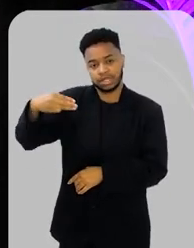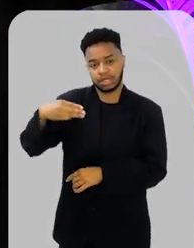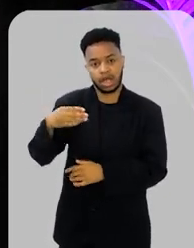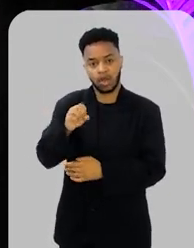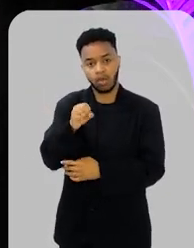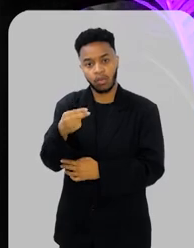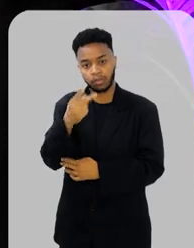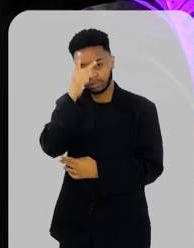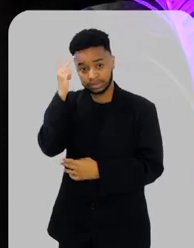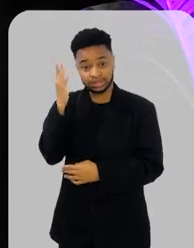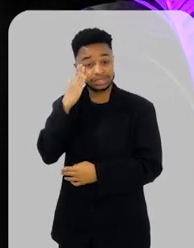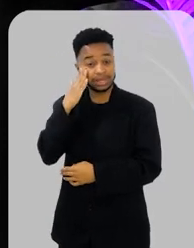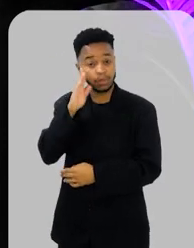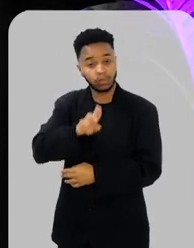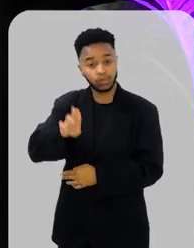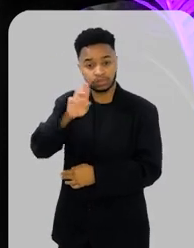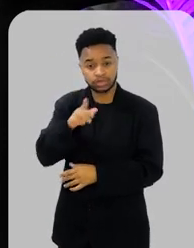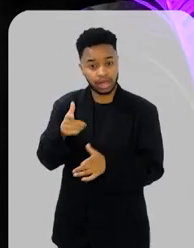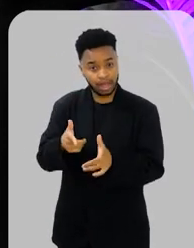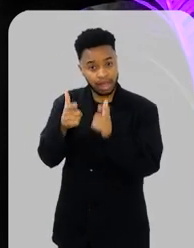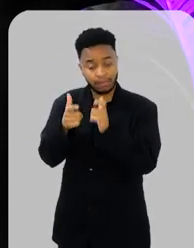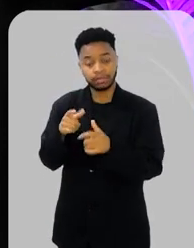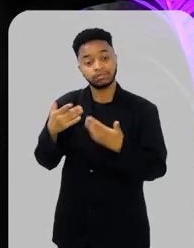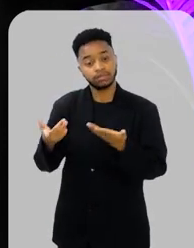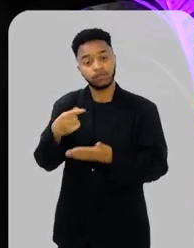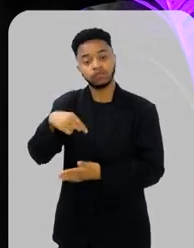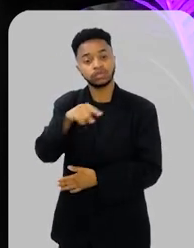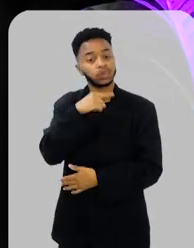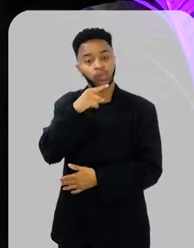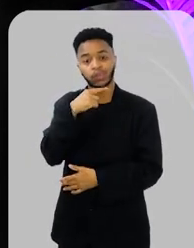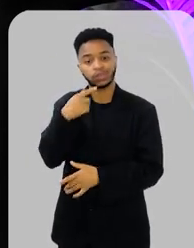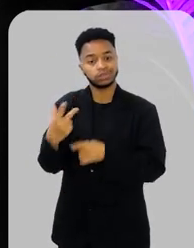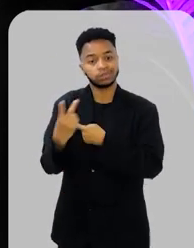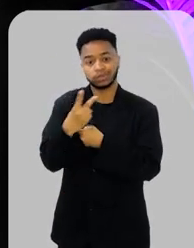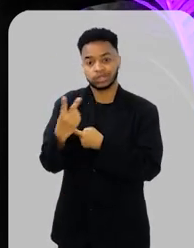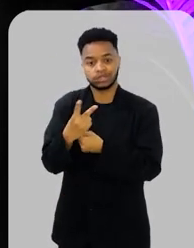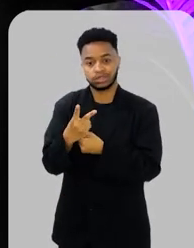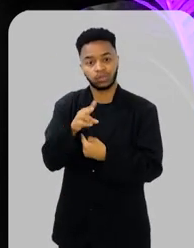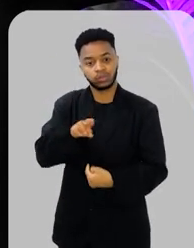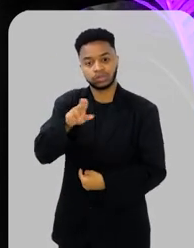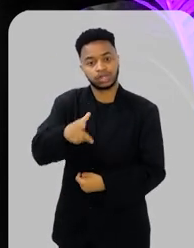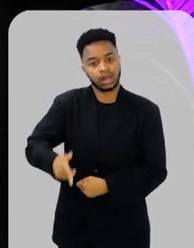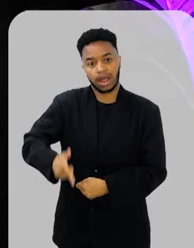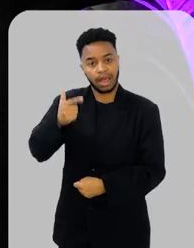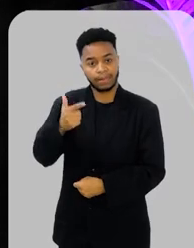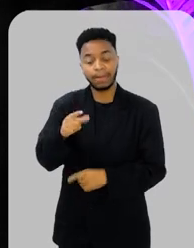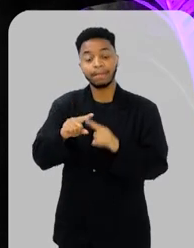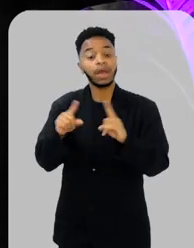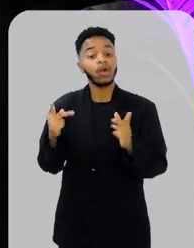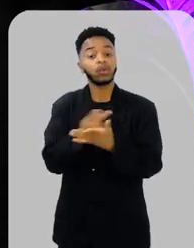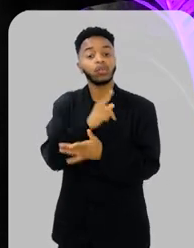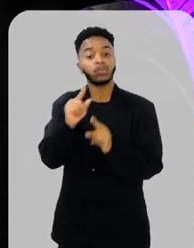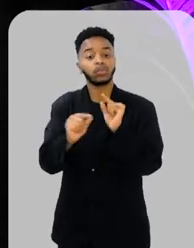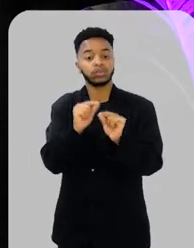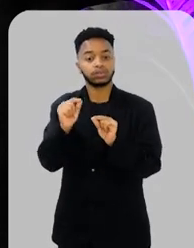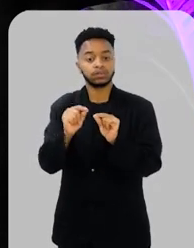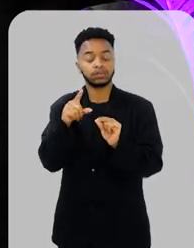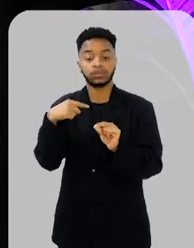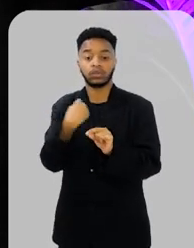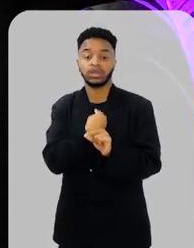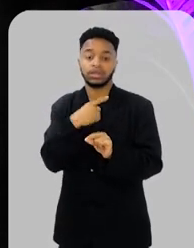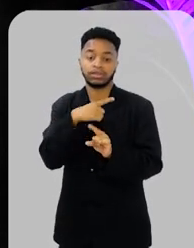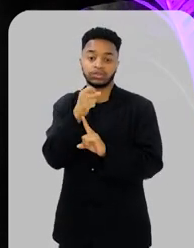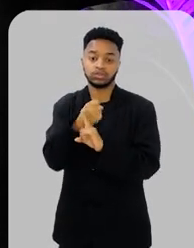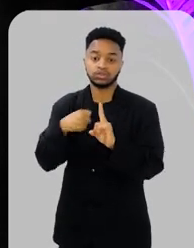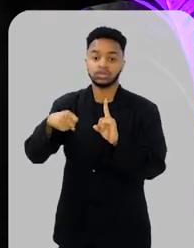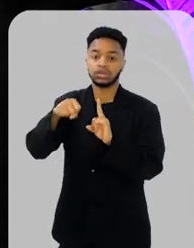um militar ou alguém que saiba manusear aquela arma, dificilmente você vai conseguir se proteger com aquela arma. E o que acaba acontecendo é